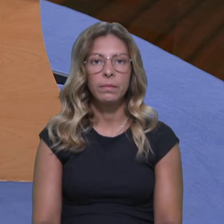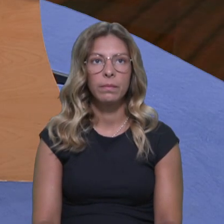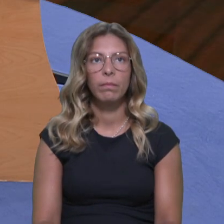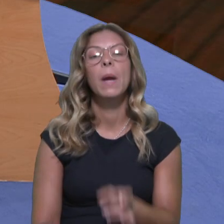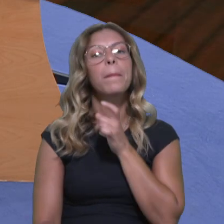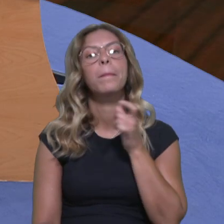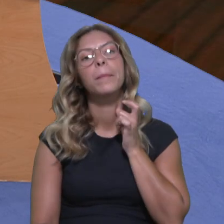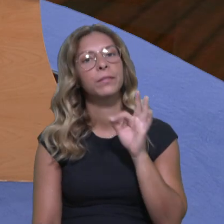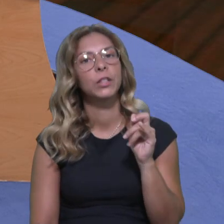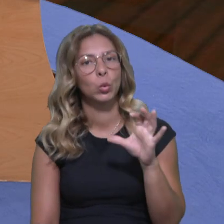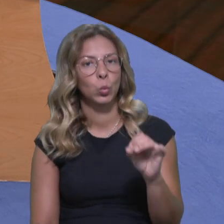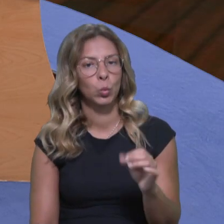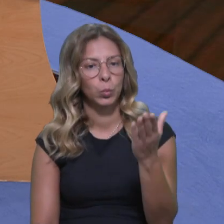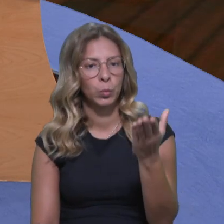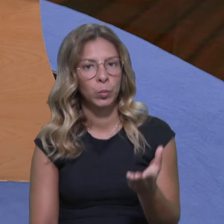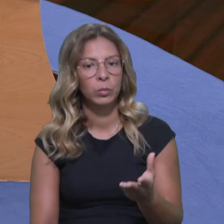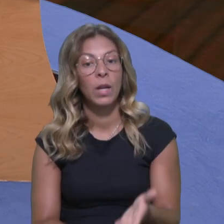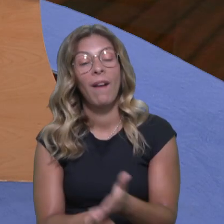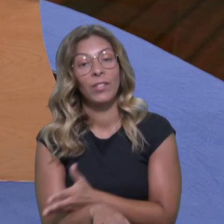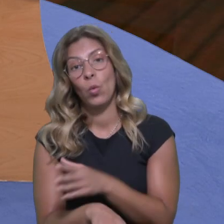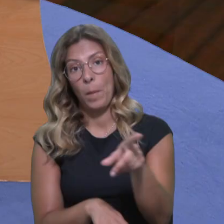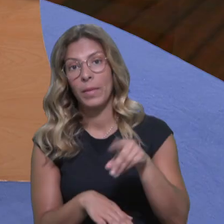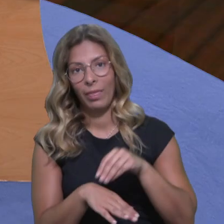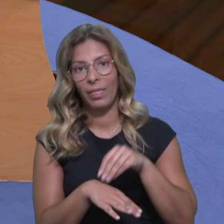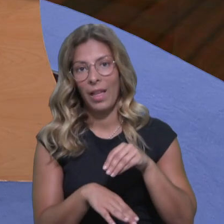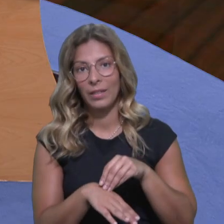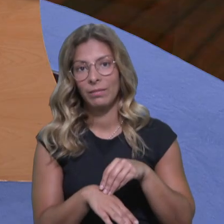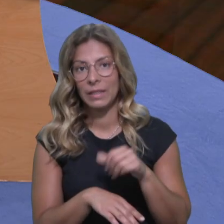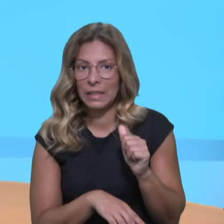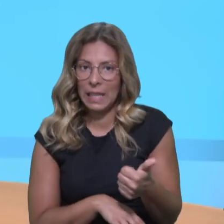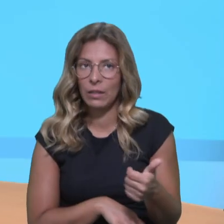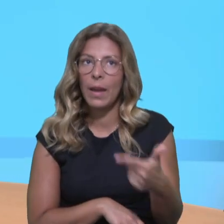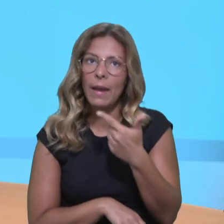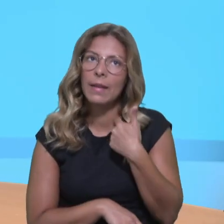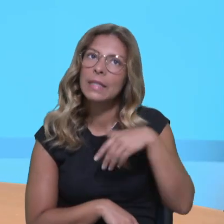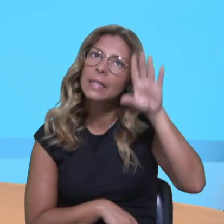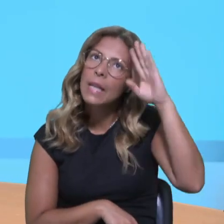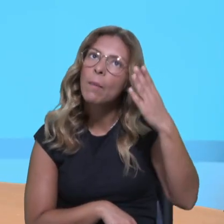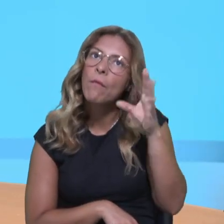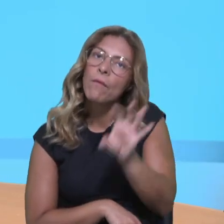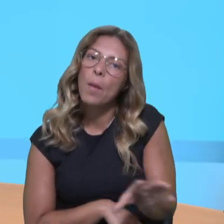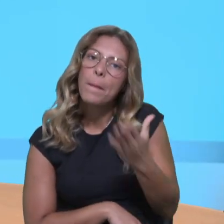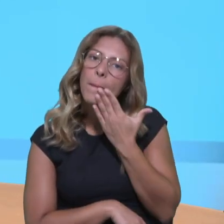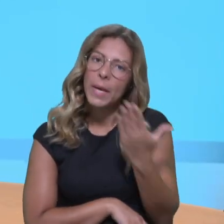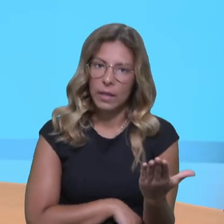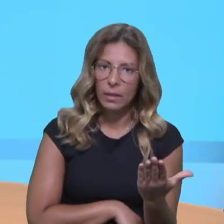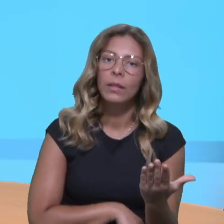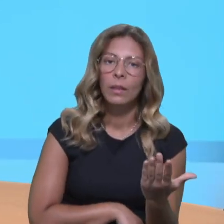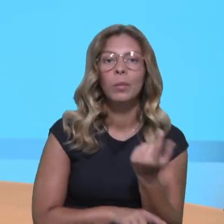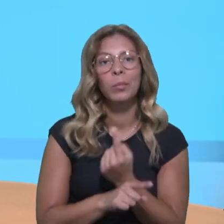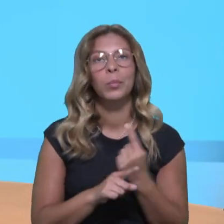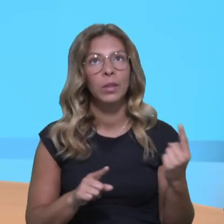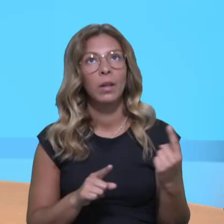Padre Francisco Ruivo, de facto, como comentava há pouco, em causa está este saber pedir, na certeza de que